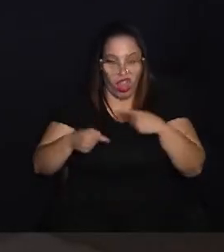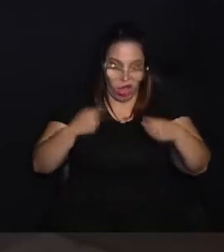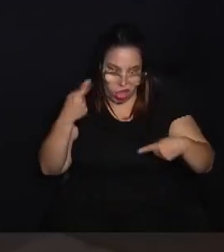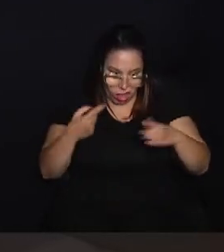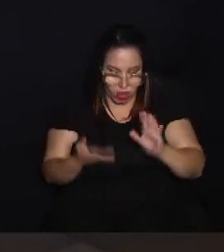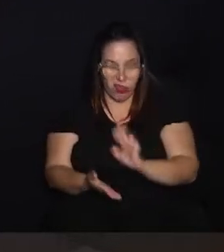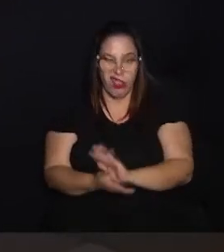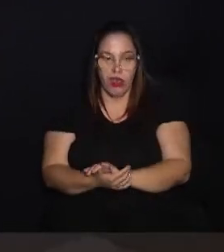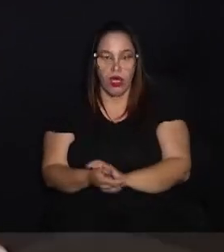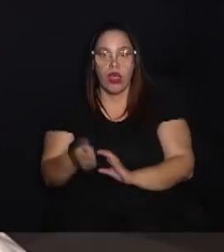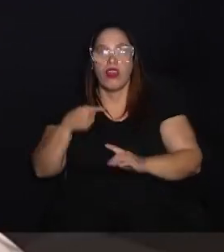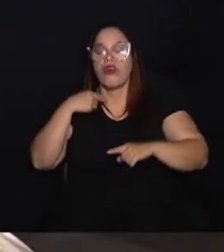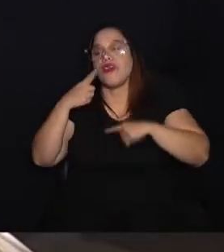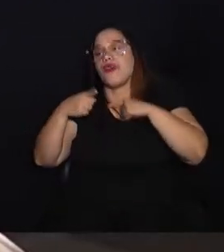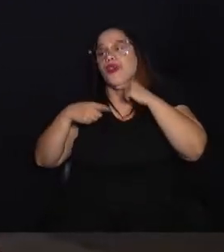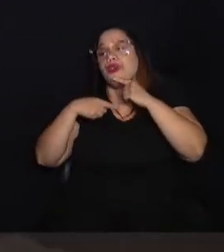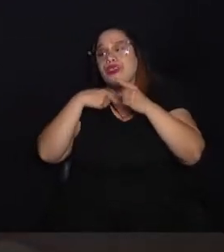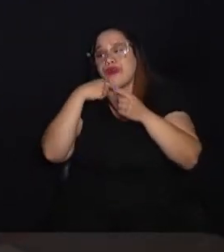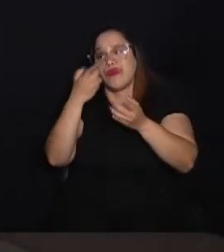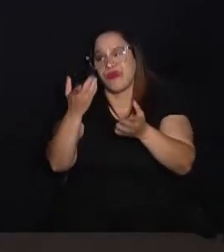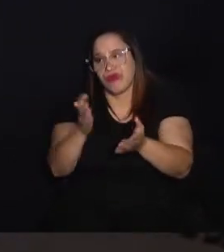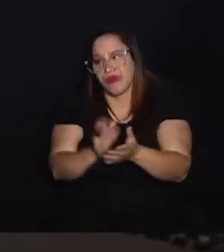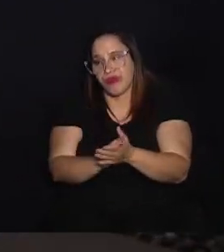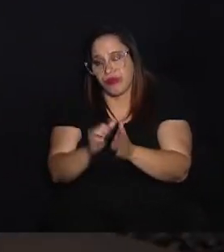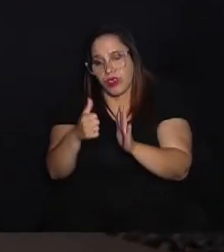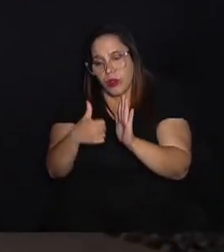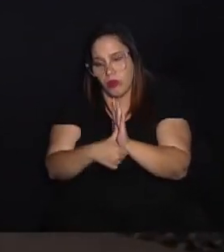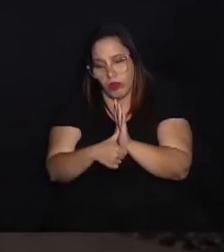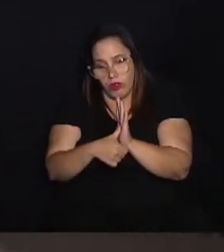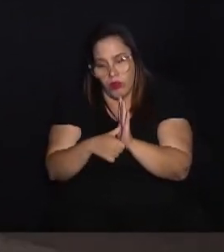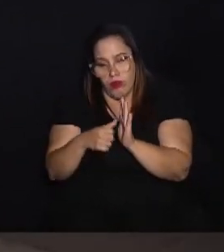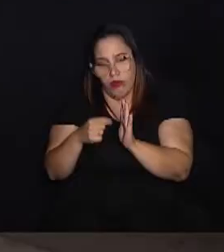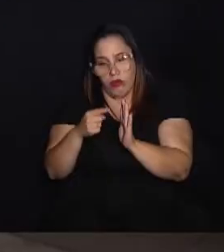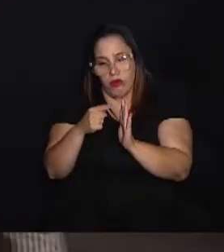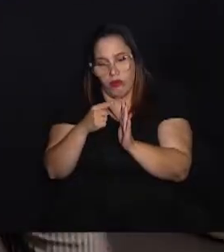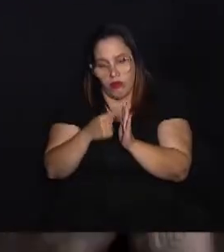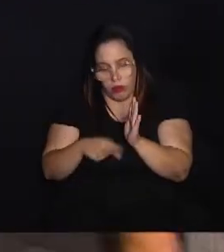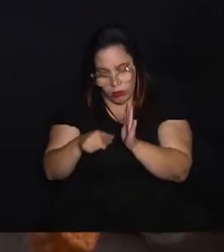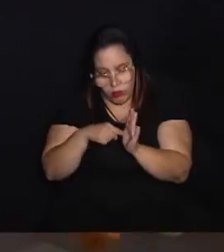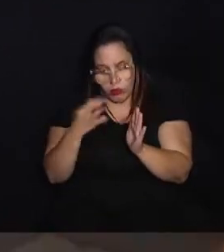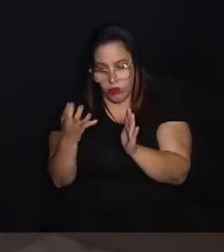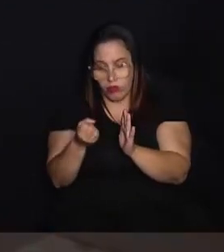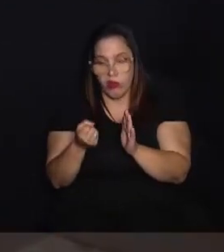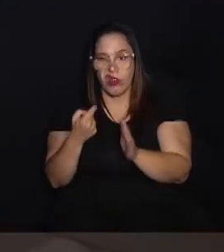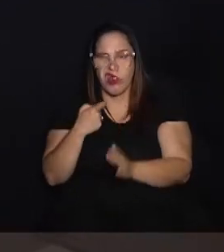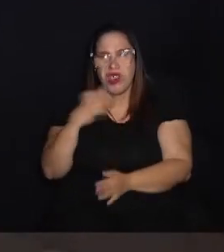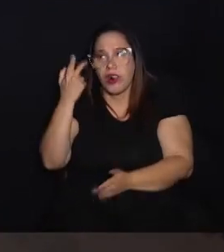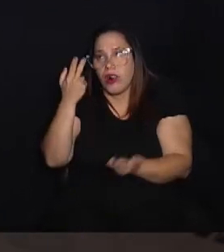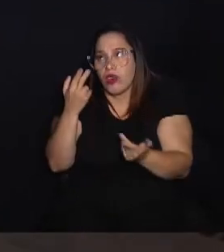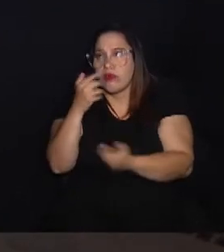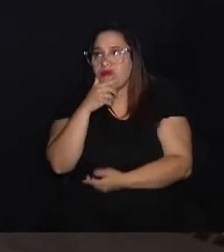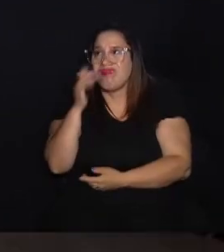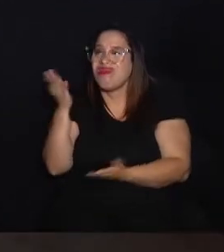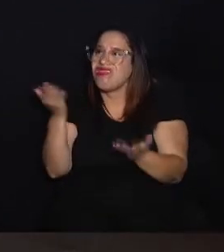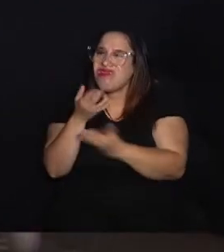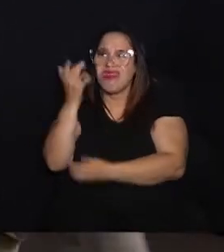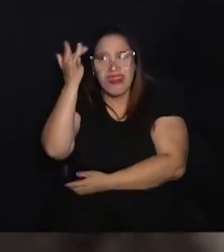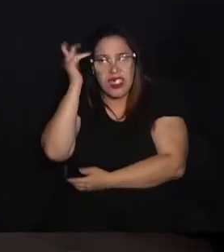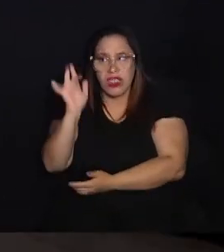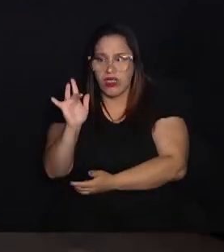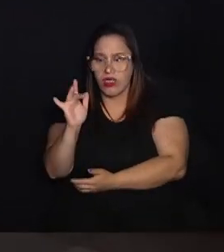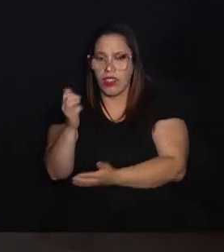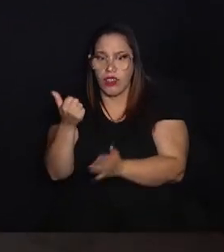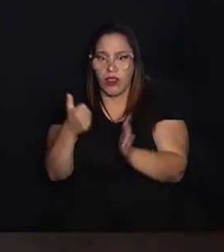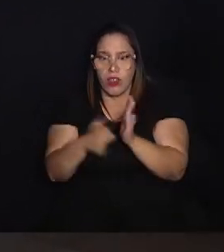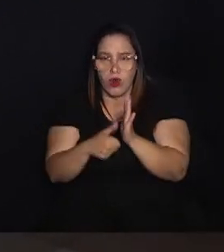Eu tenho dúvidas com relação branco e nulo. Uma época eu achei que era igual e hoje eu Não sei. Mas o branco